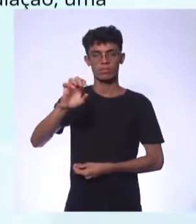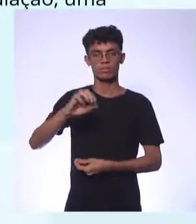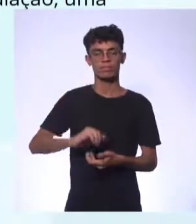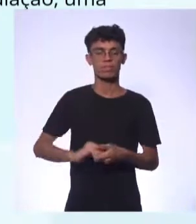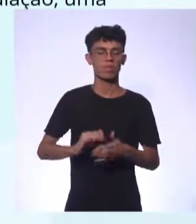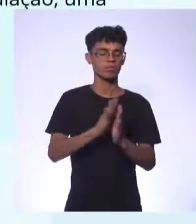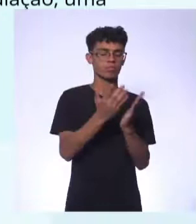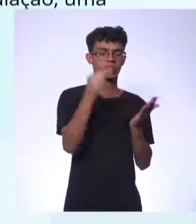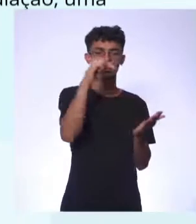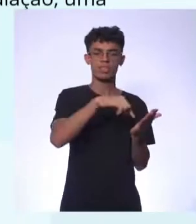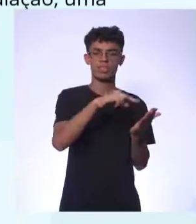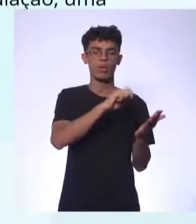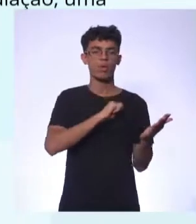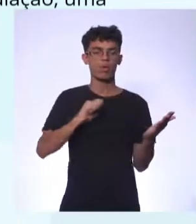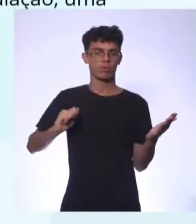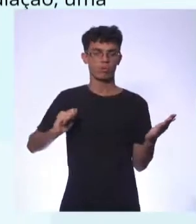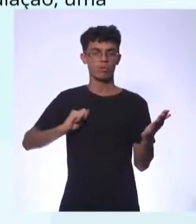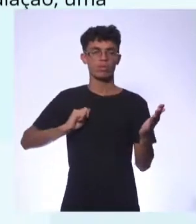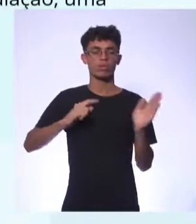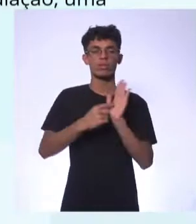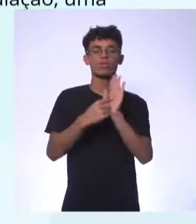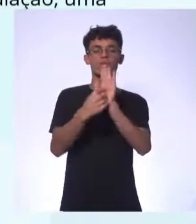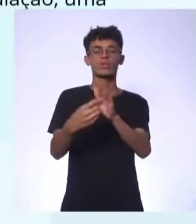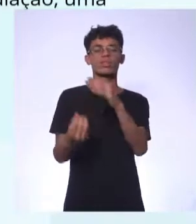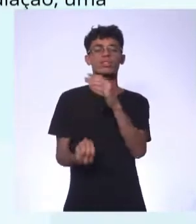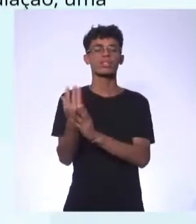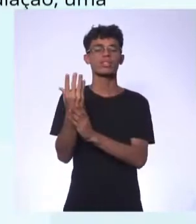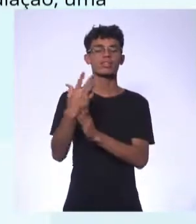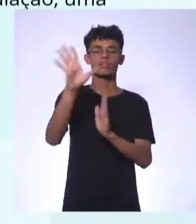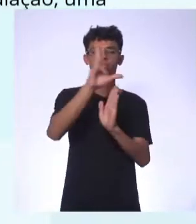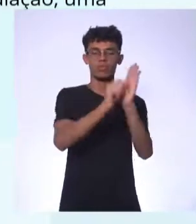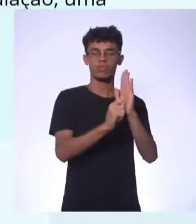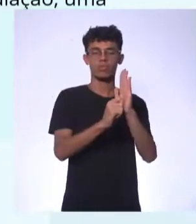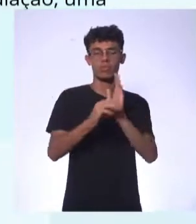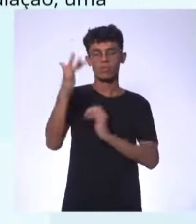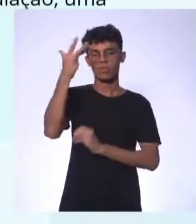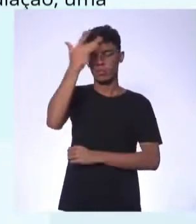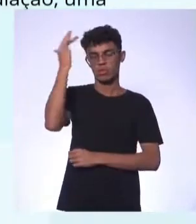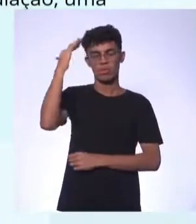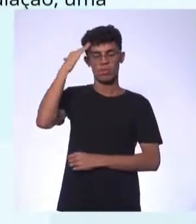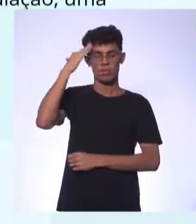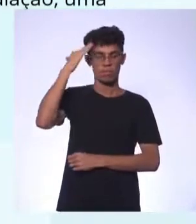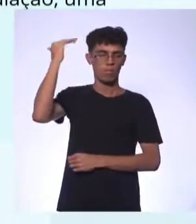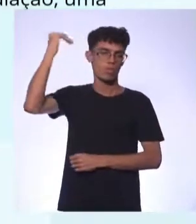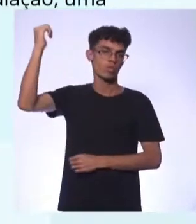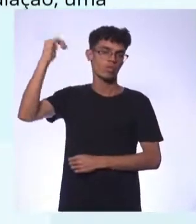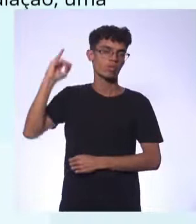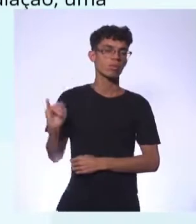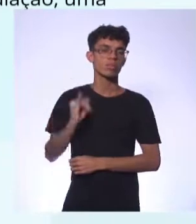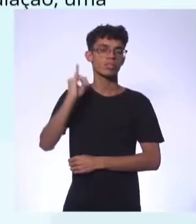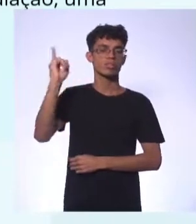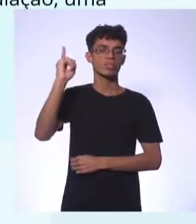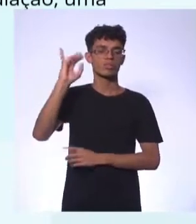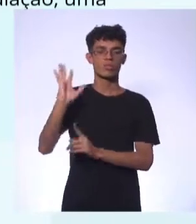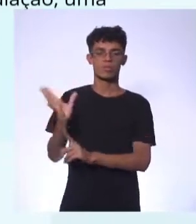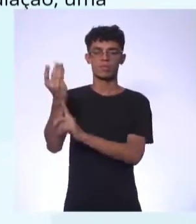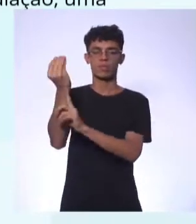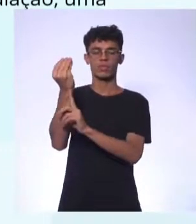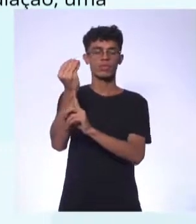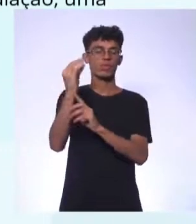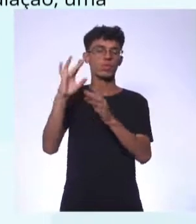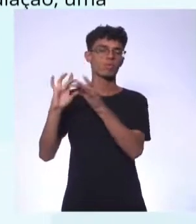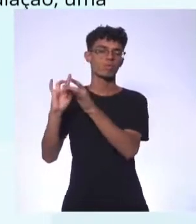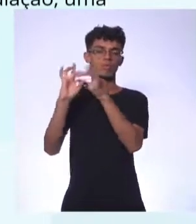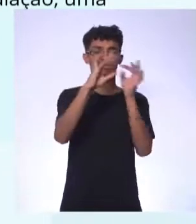Nessa obra, o historiador mostra que a criação de símbolos e heróis ocorreu por meio da arte, nesse contexto da República, né?